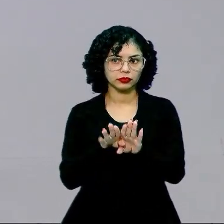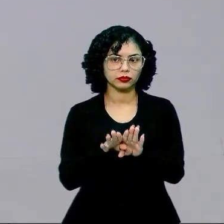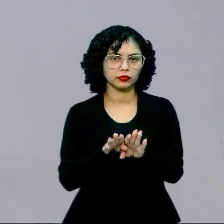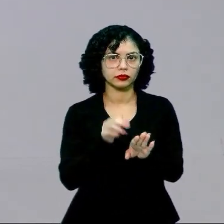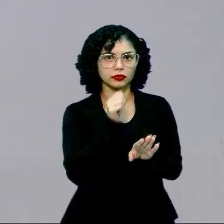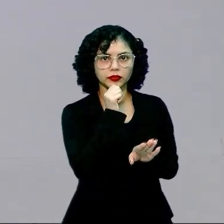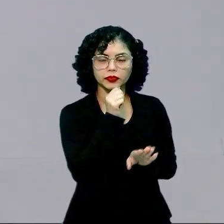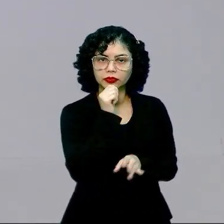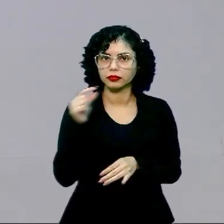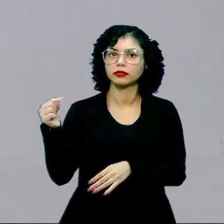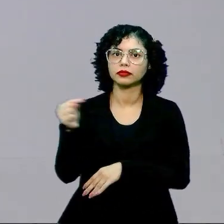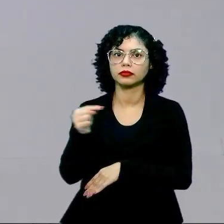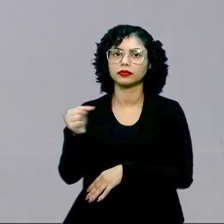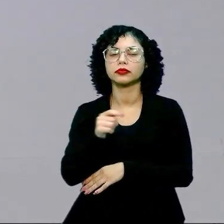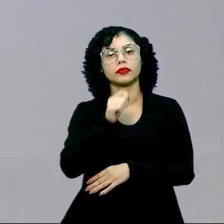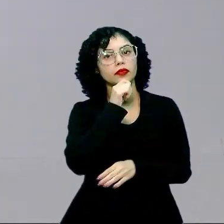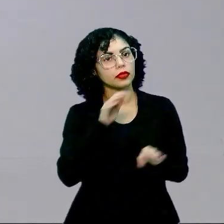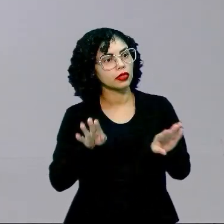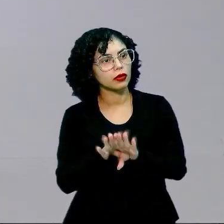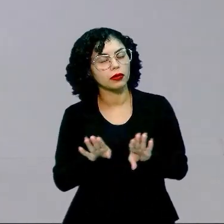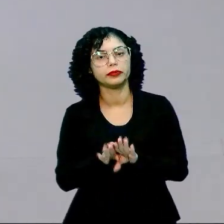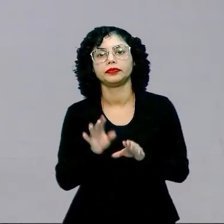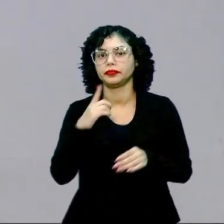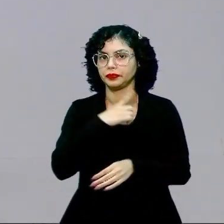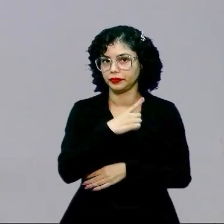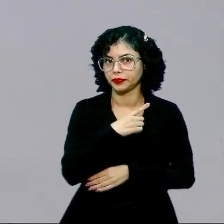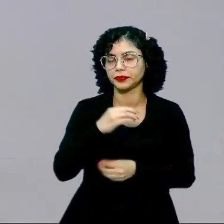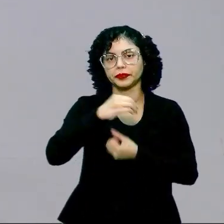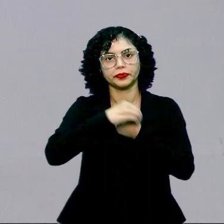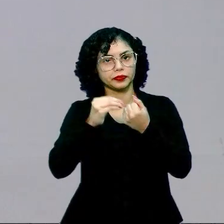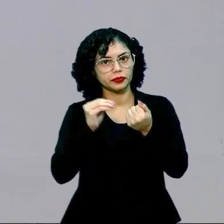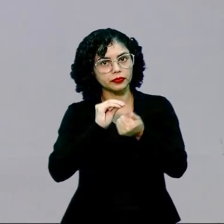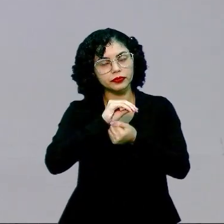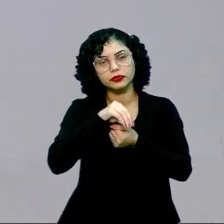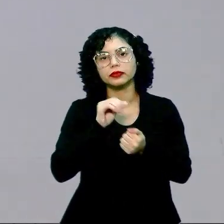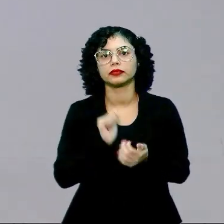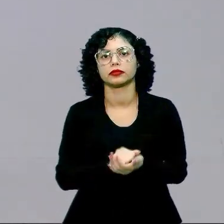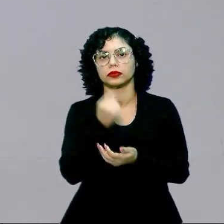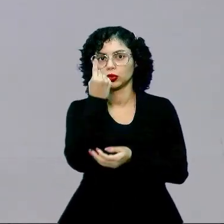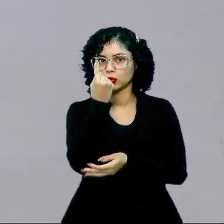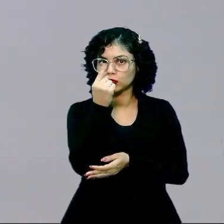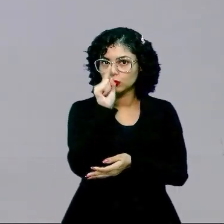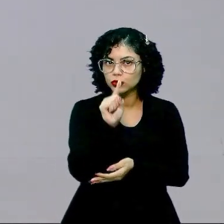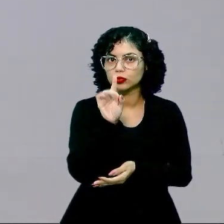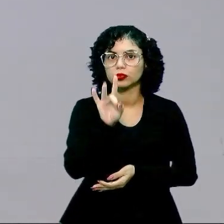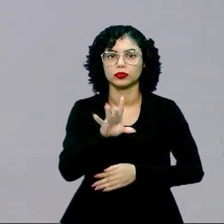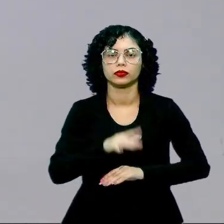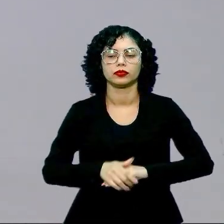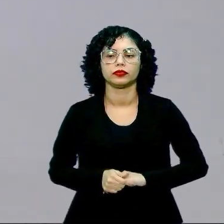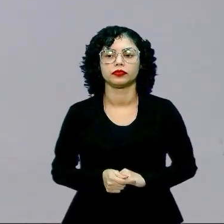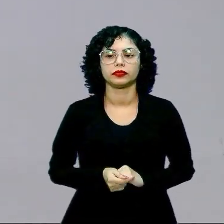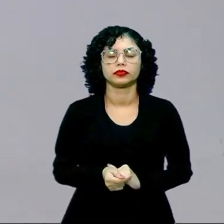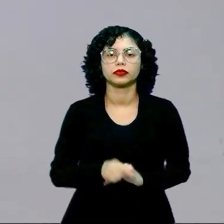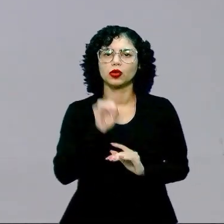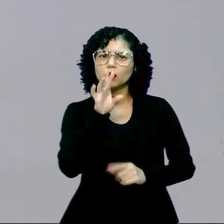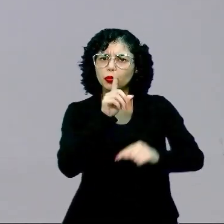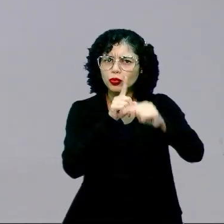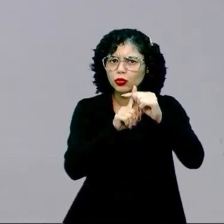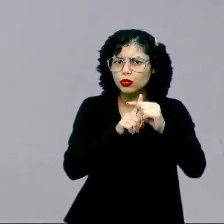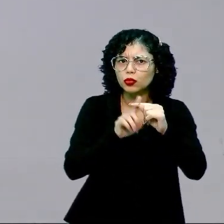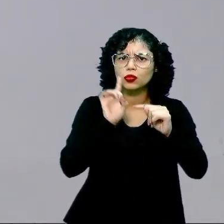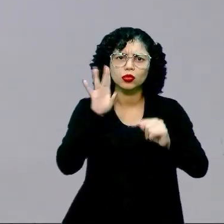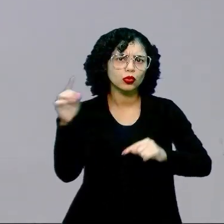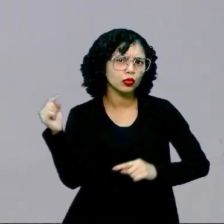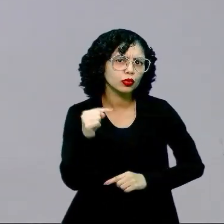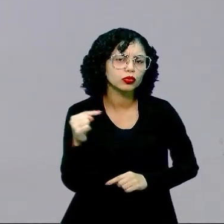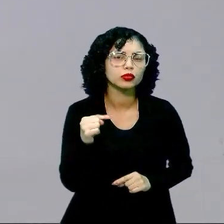carga negativa. E também existem moléculas que só têm uma carga, por exemplo, só positivo ou